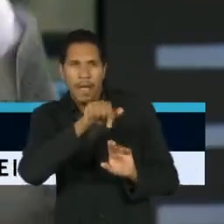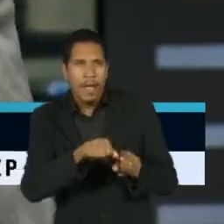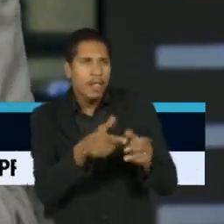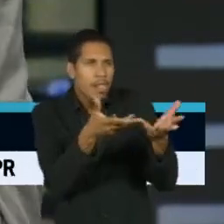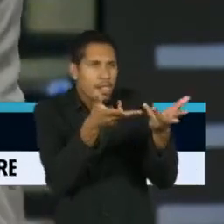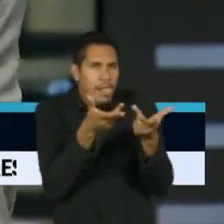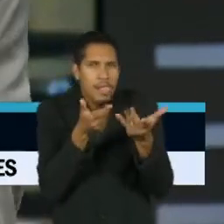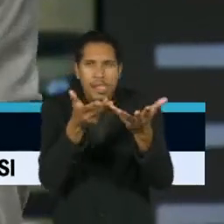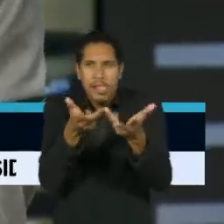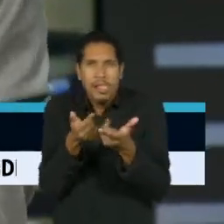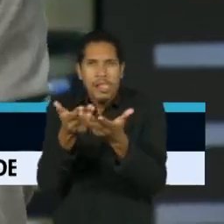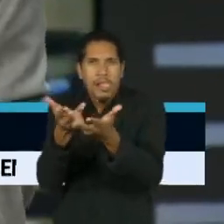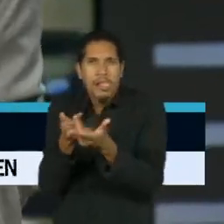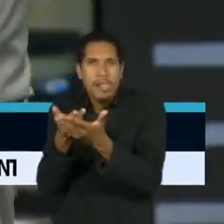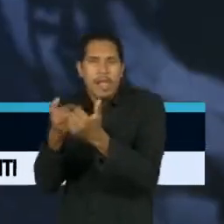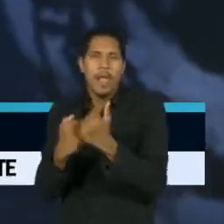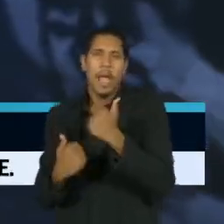simpatias ao lado dele